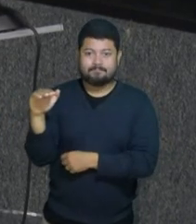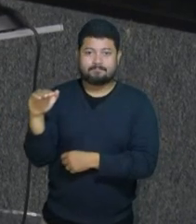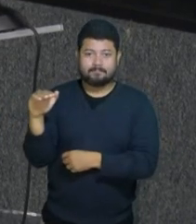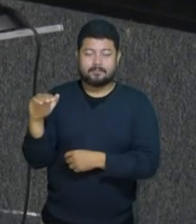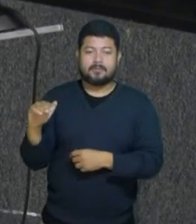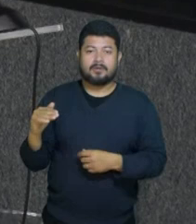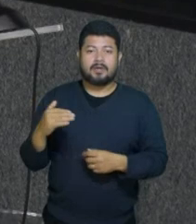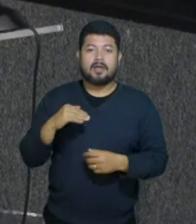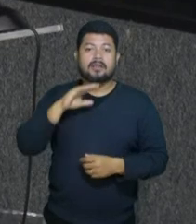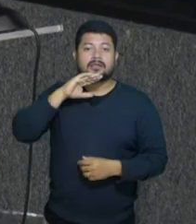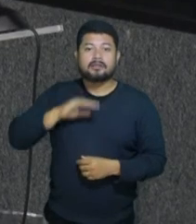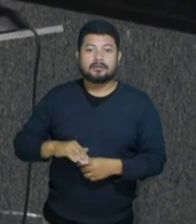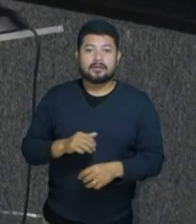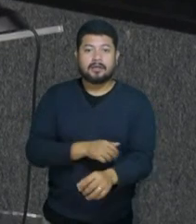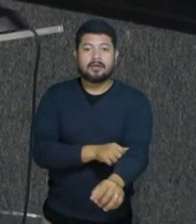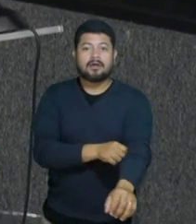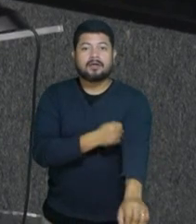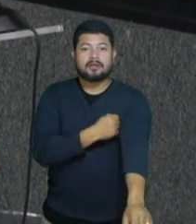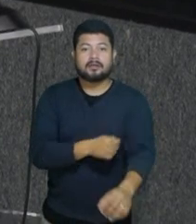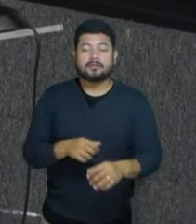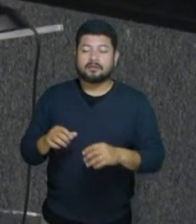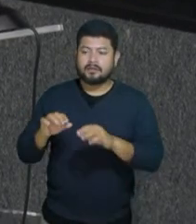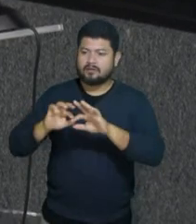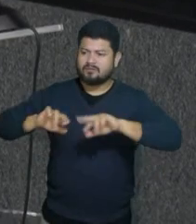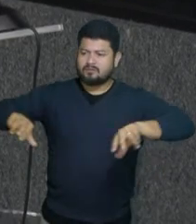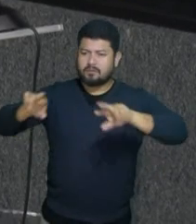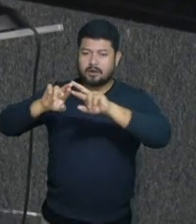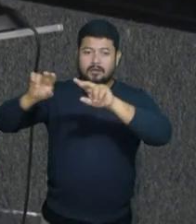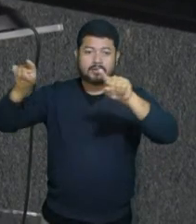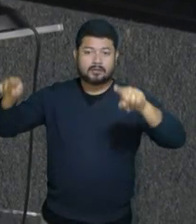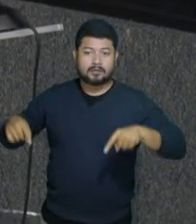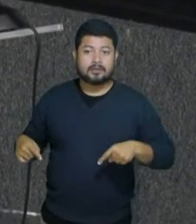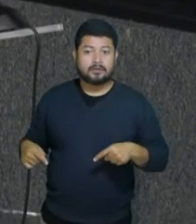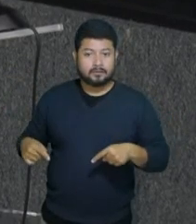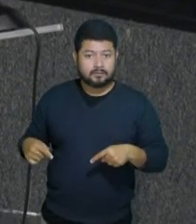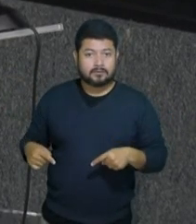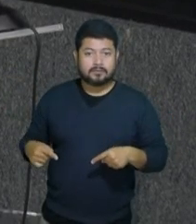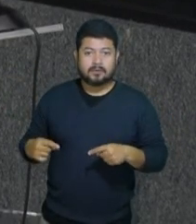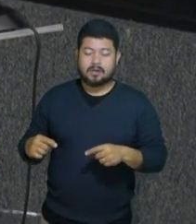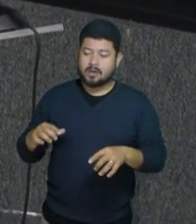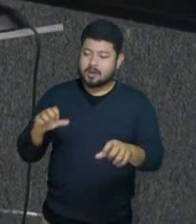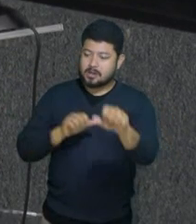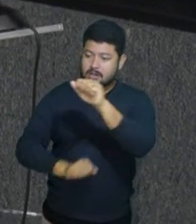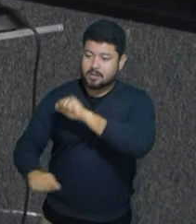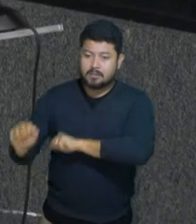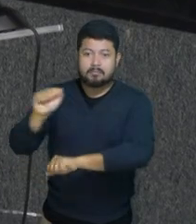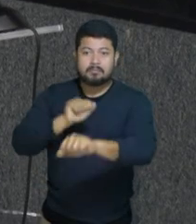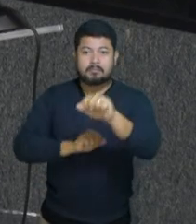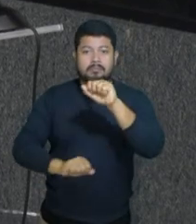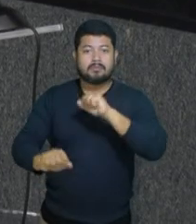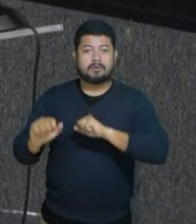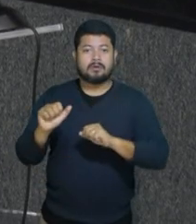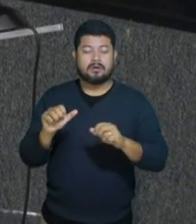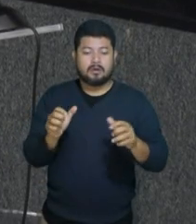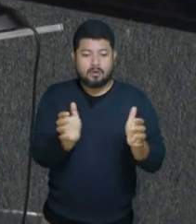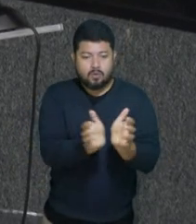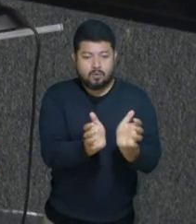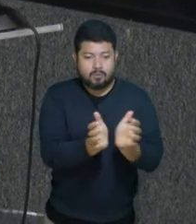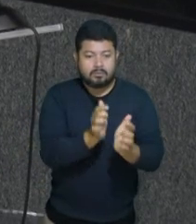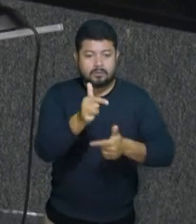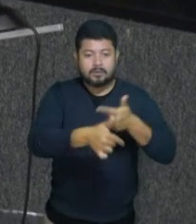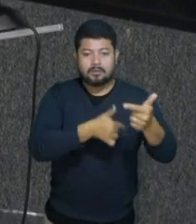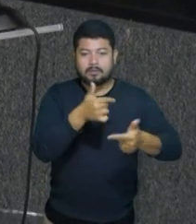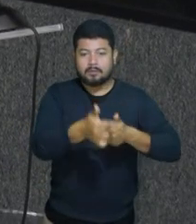para os servidores da limpeza, da Copa, para a gente iniciar esse diálogo na questão dos resíduos sólidos, né?